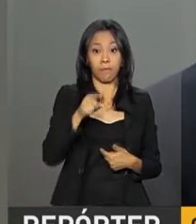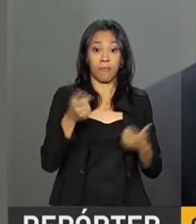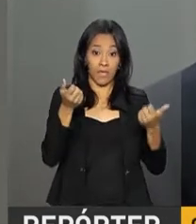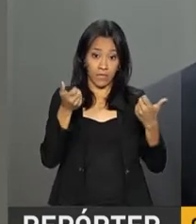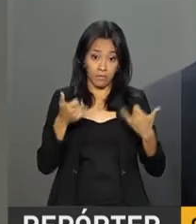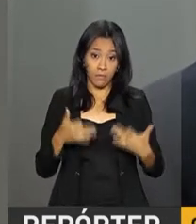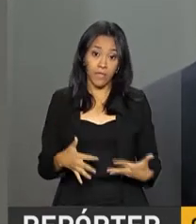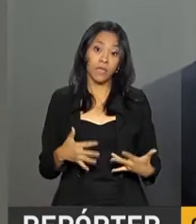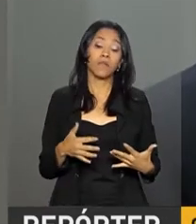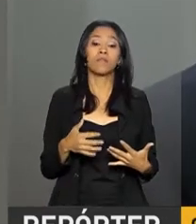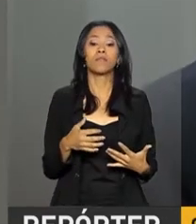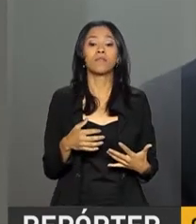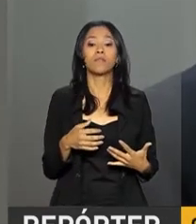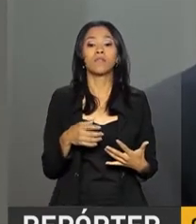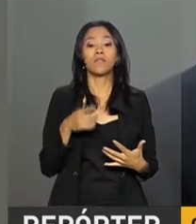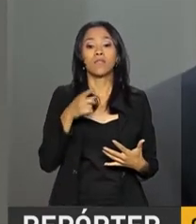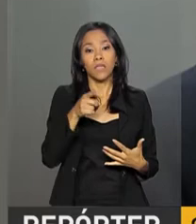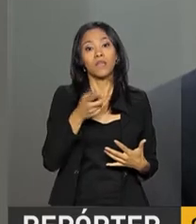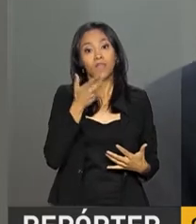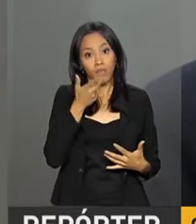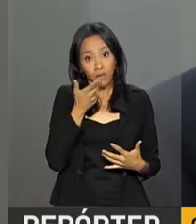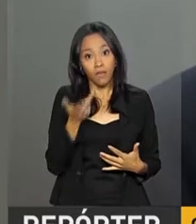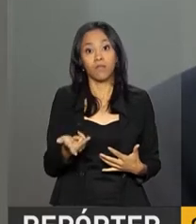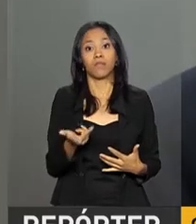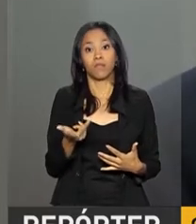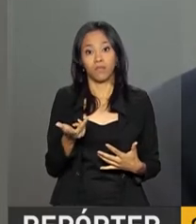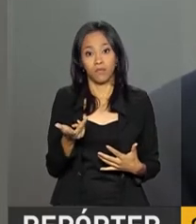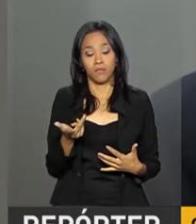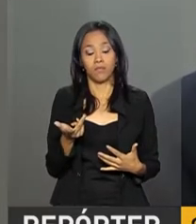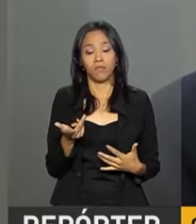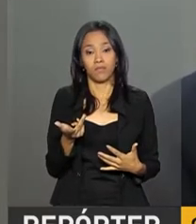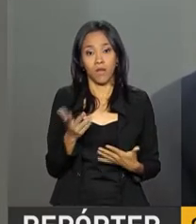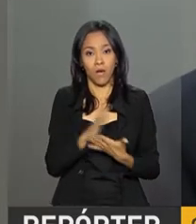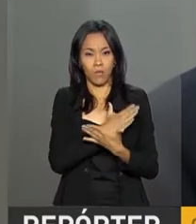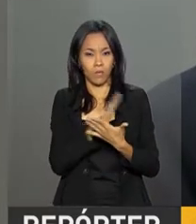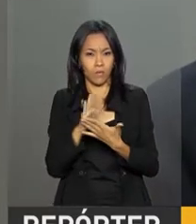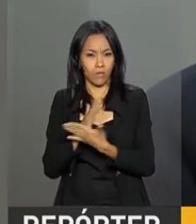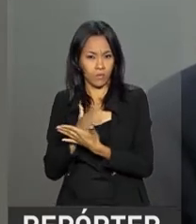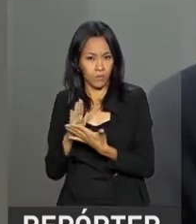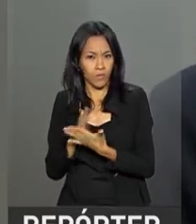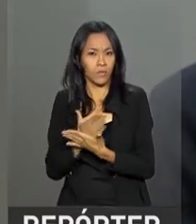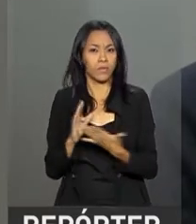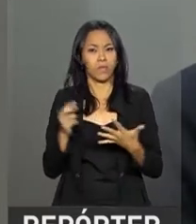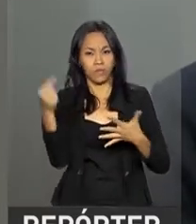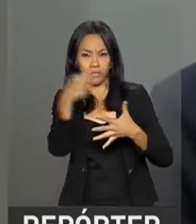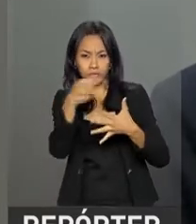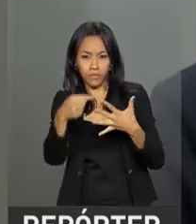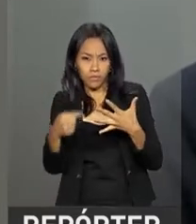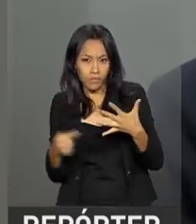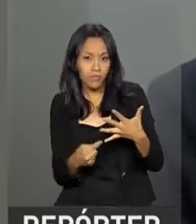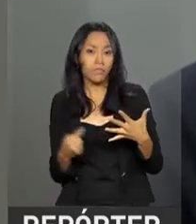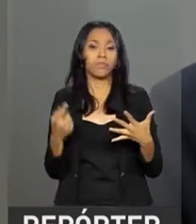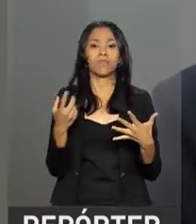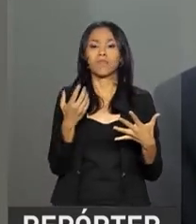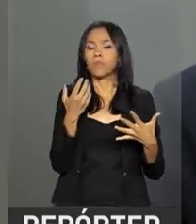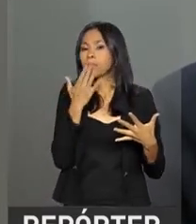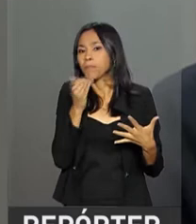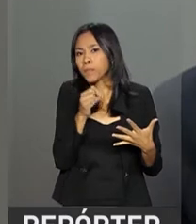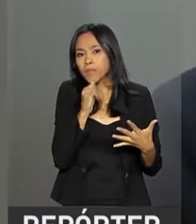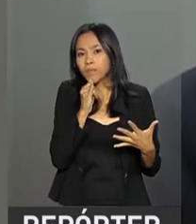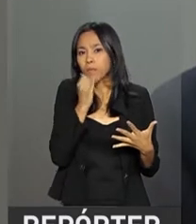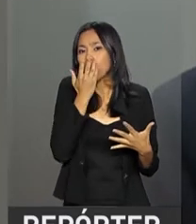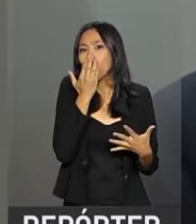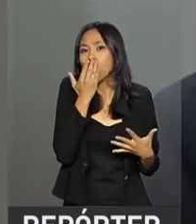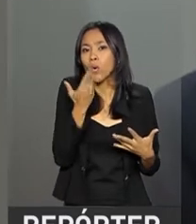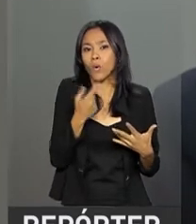ao mesmo tempo que afirmou reafirmo alguns há alguns elementos formais como as cores próprias